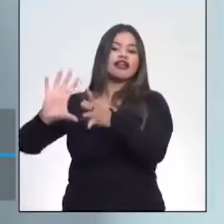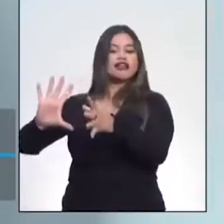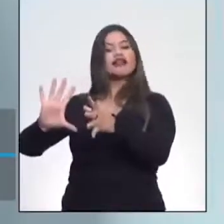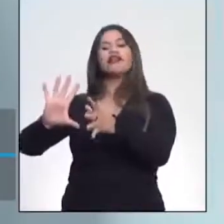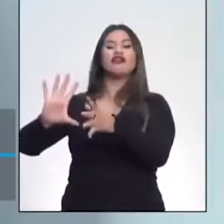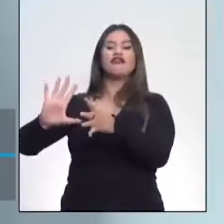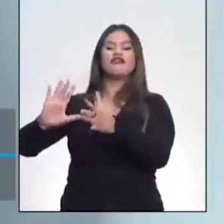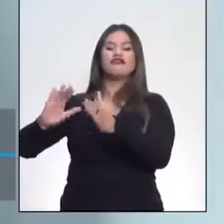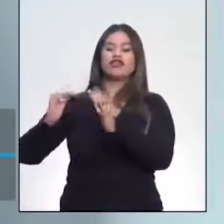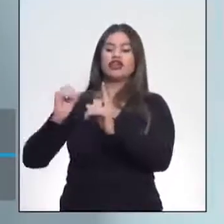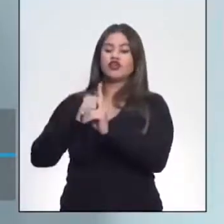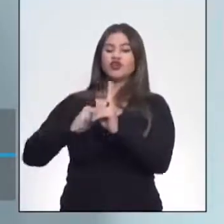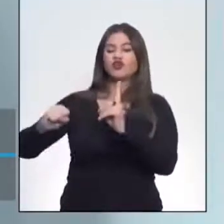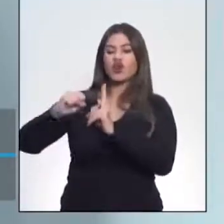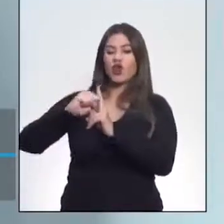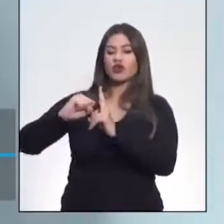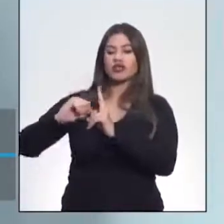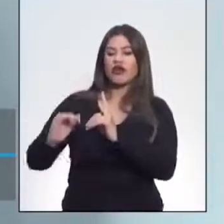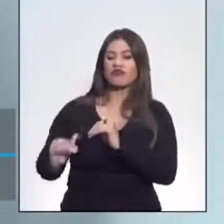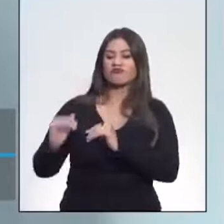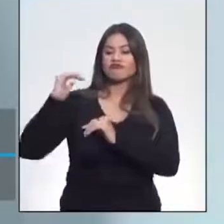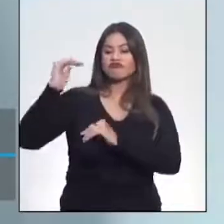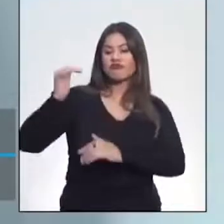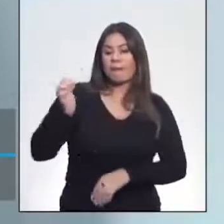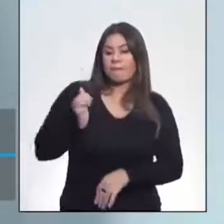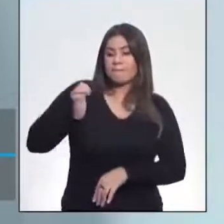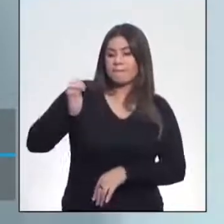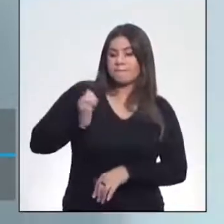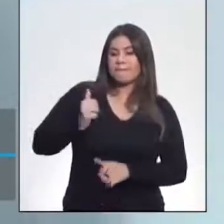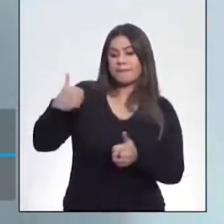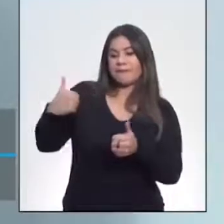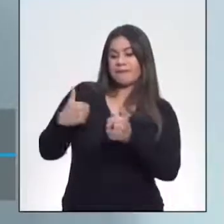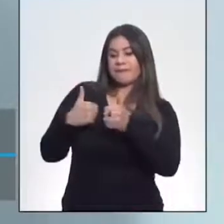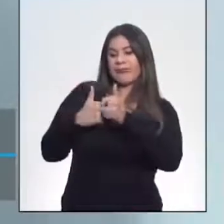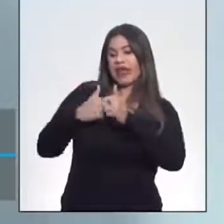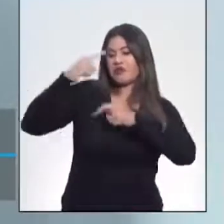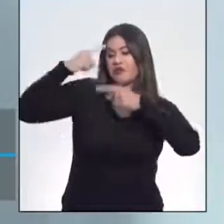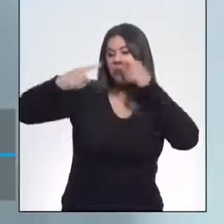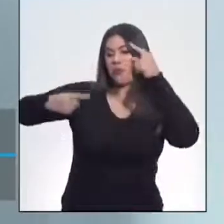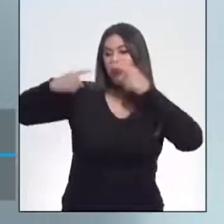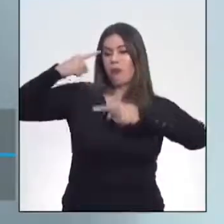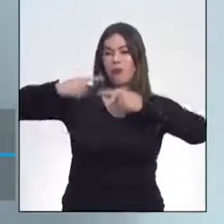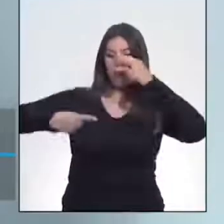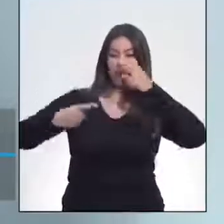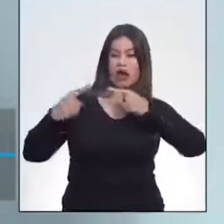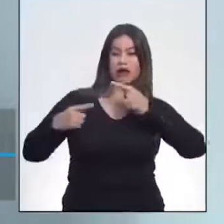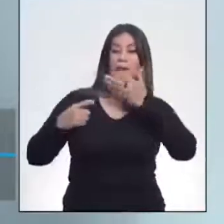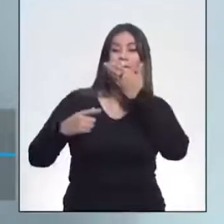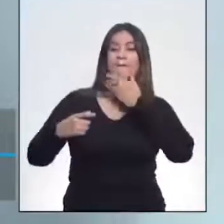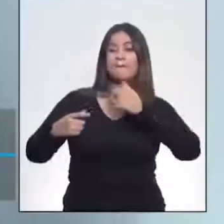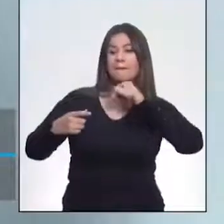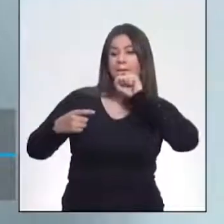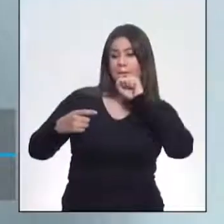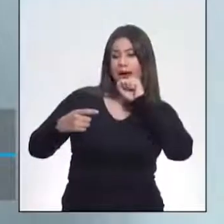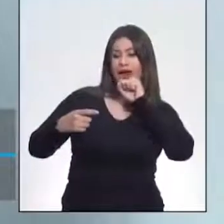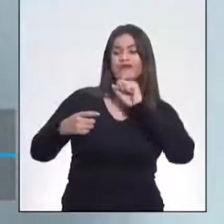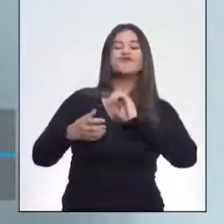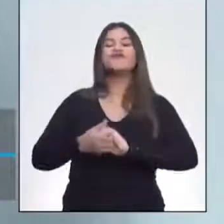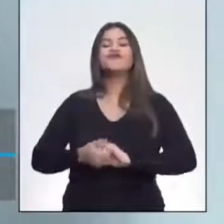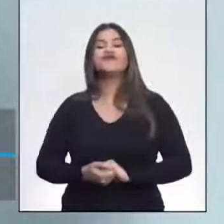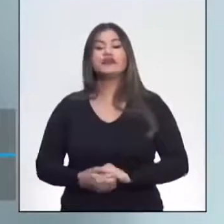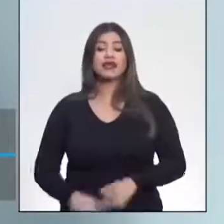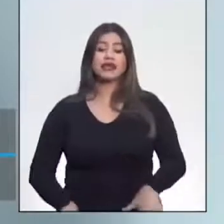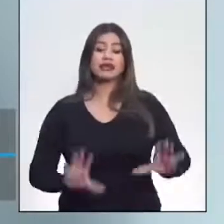certa posição social melhor porque eles estão perto ali do grande Pater e nós teremos também também